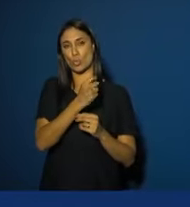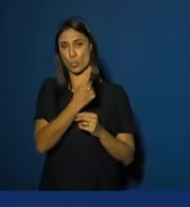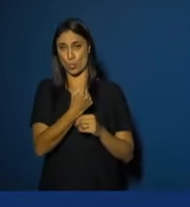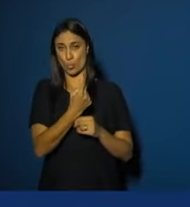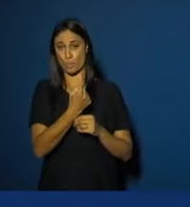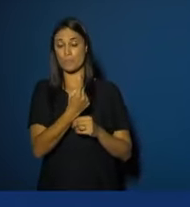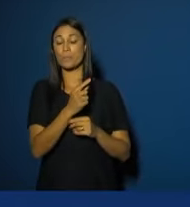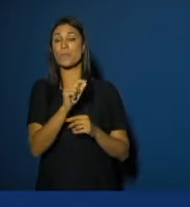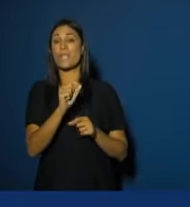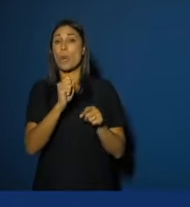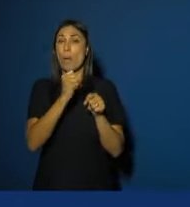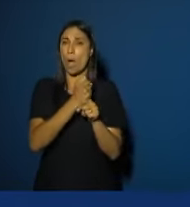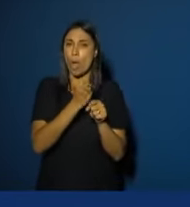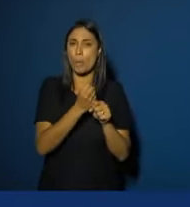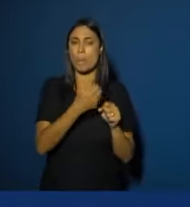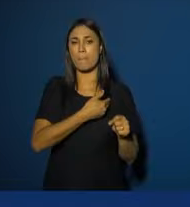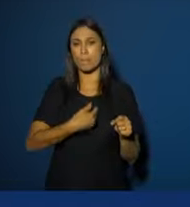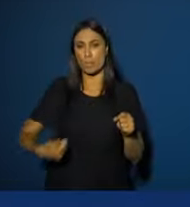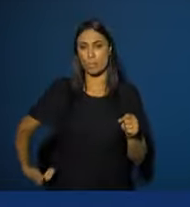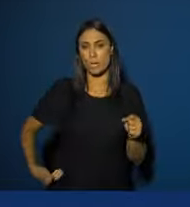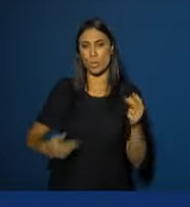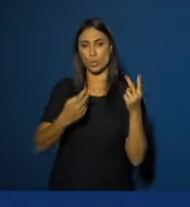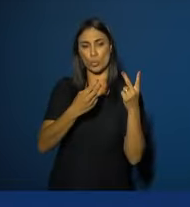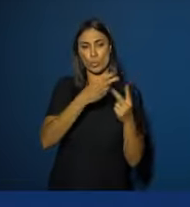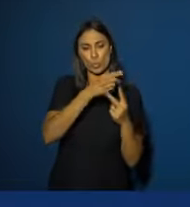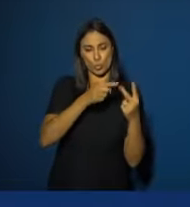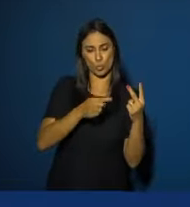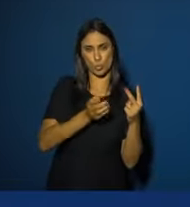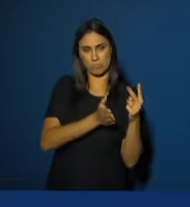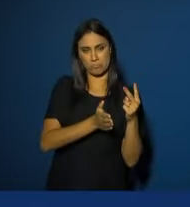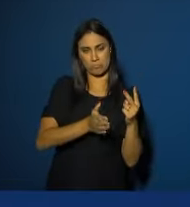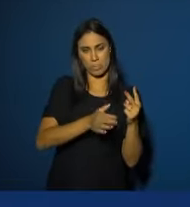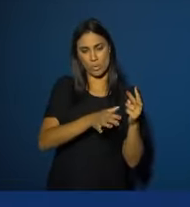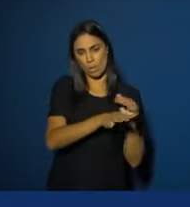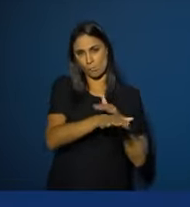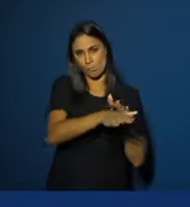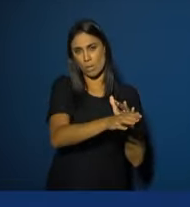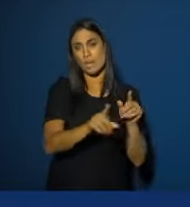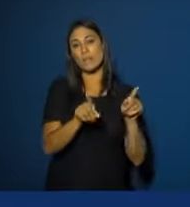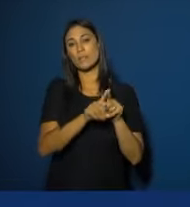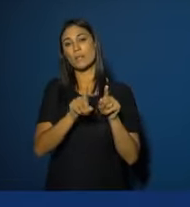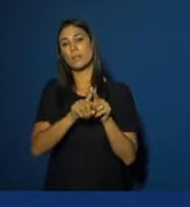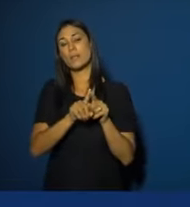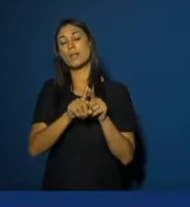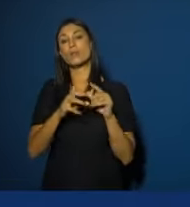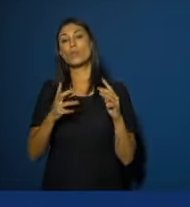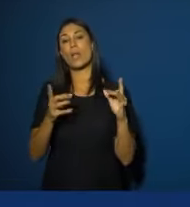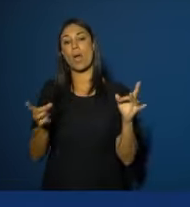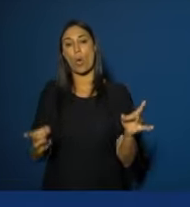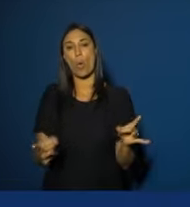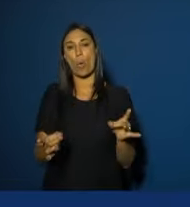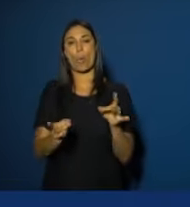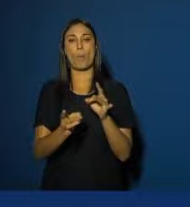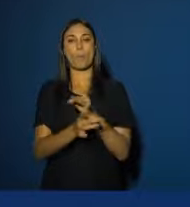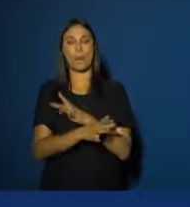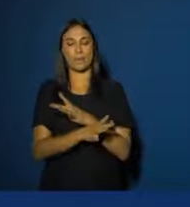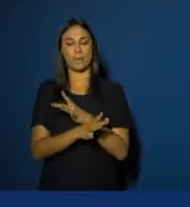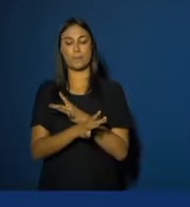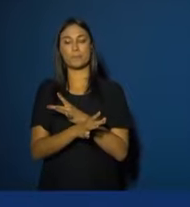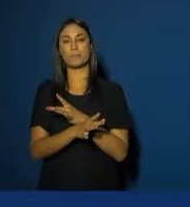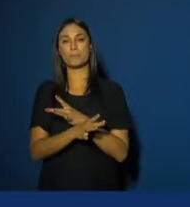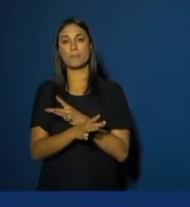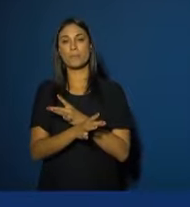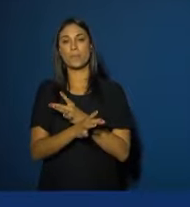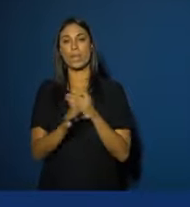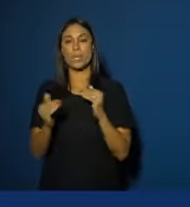para ser uma obra pública, dois pedaços, ao tempo que a gente relicita 381 integral, né, em